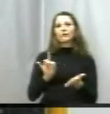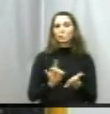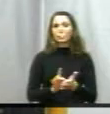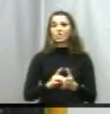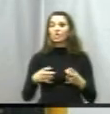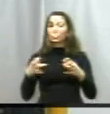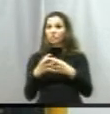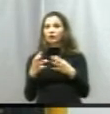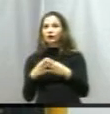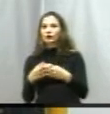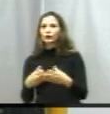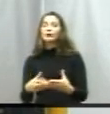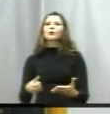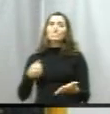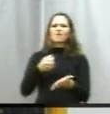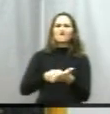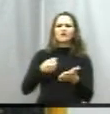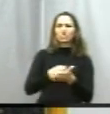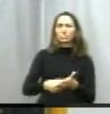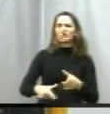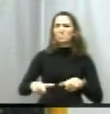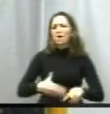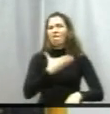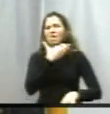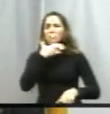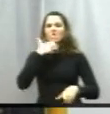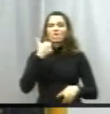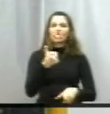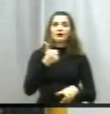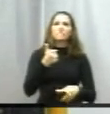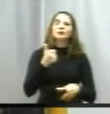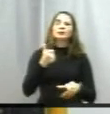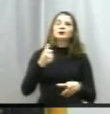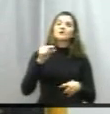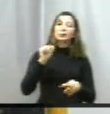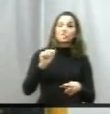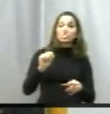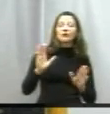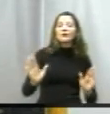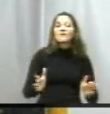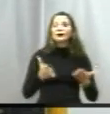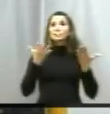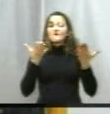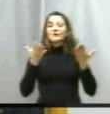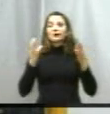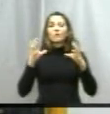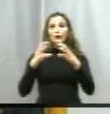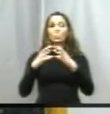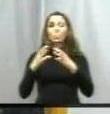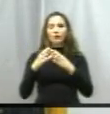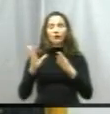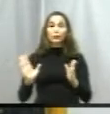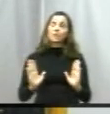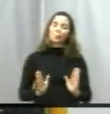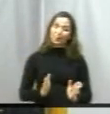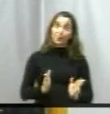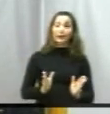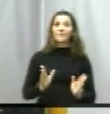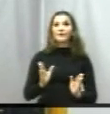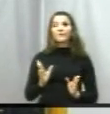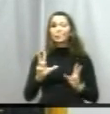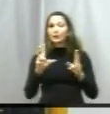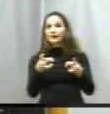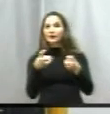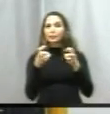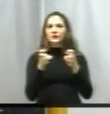deste grupo será cobrado o melhor trabalho. E esse é o espírito que está animando a comissão até agora e que eu já percebo,